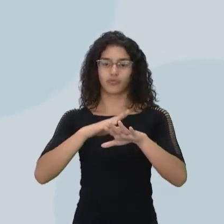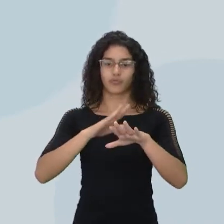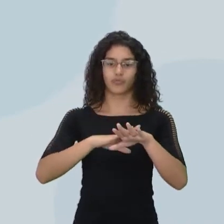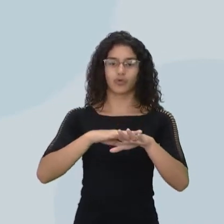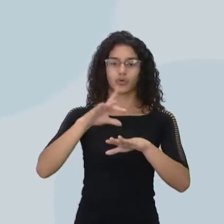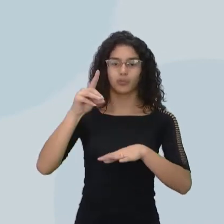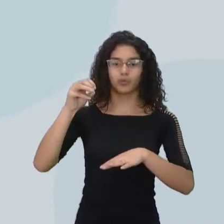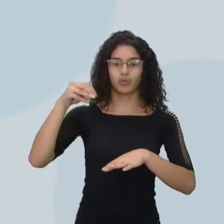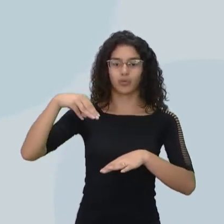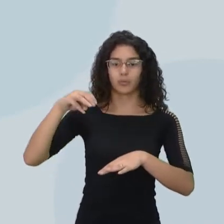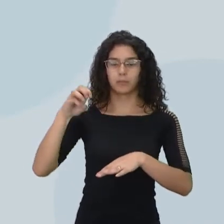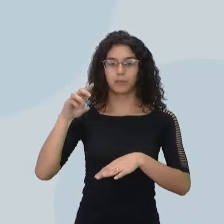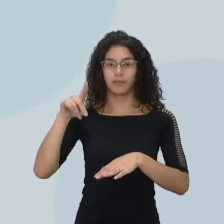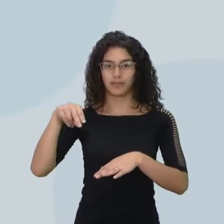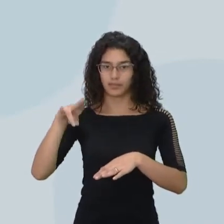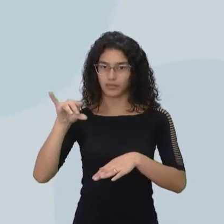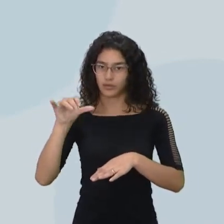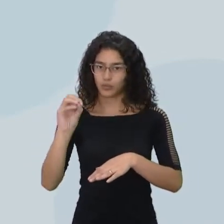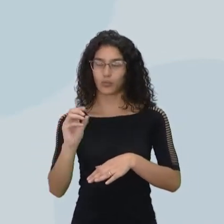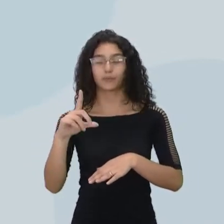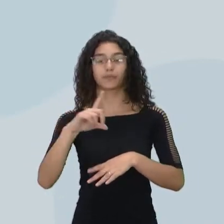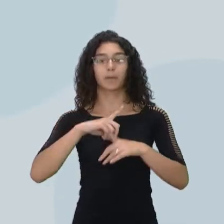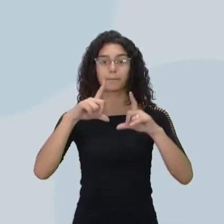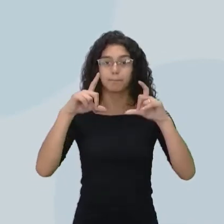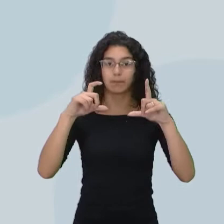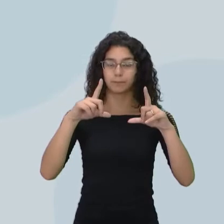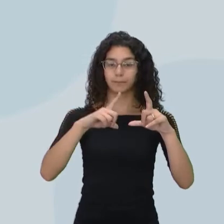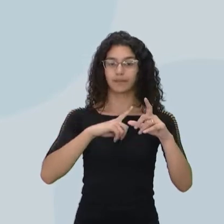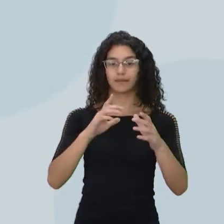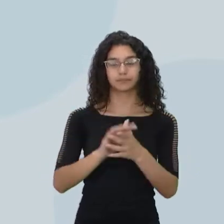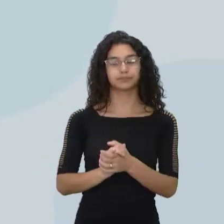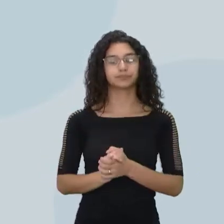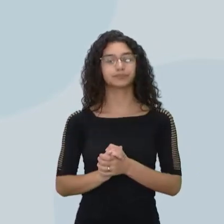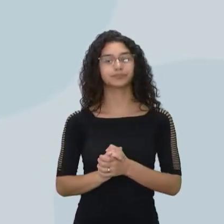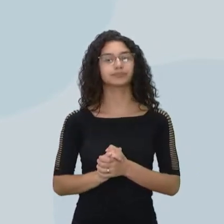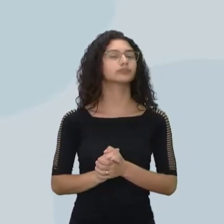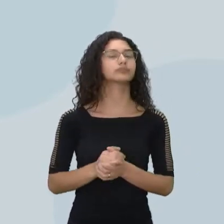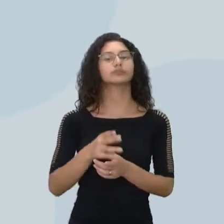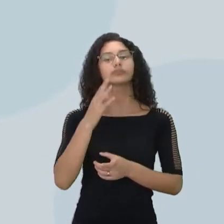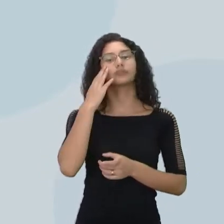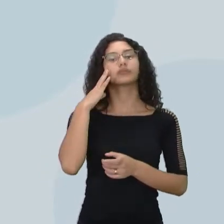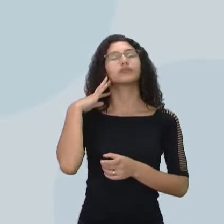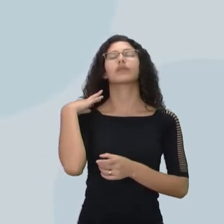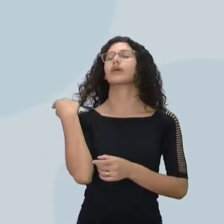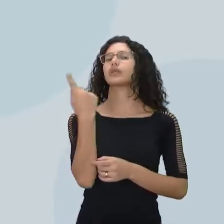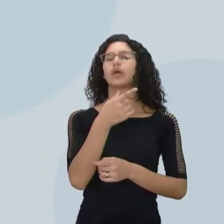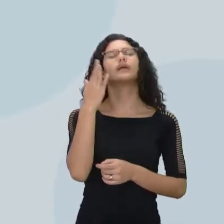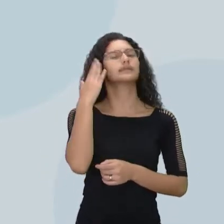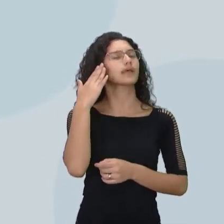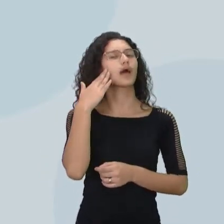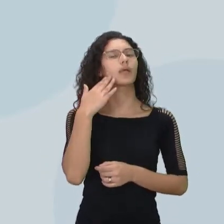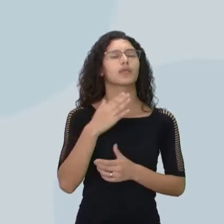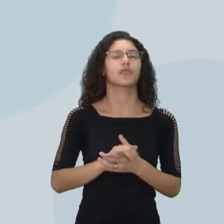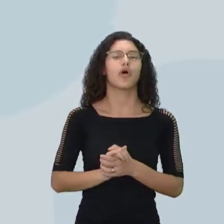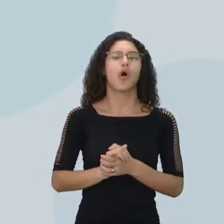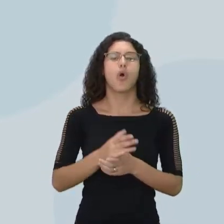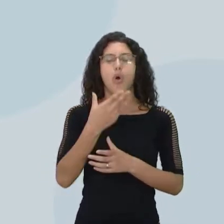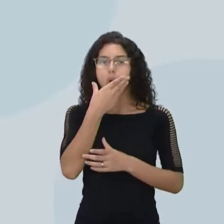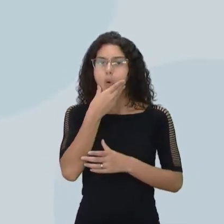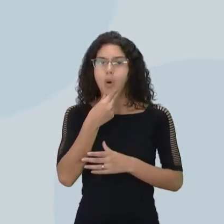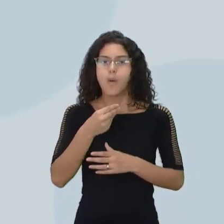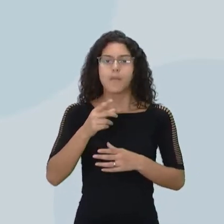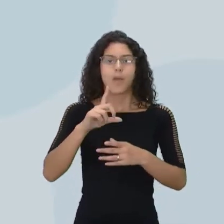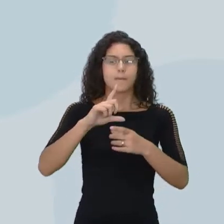e tá aí retratado o Arquimedes. Uma história, Arquimedes a gente sabe, foi um grande